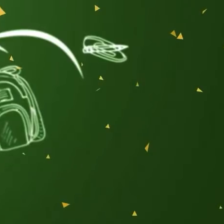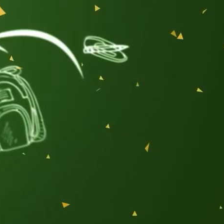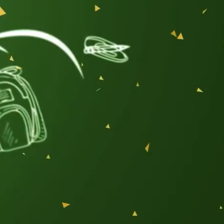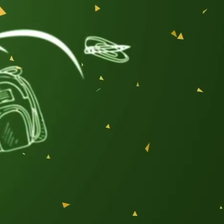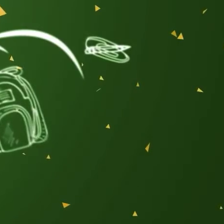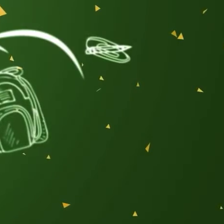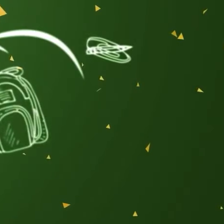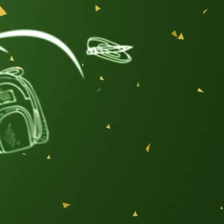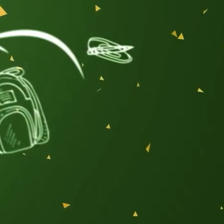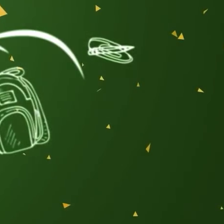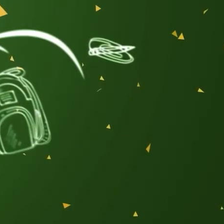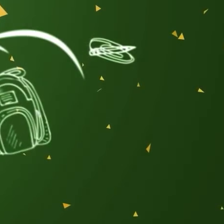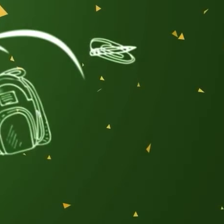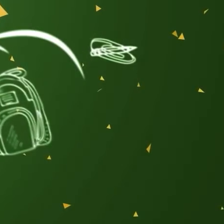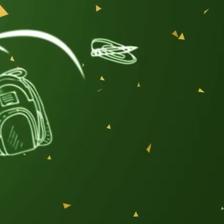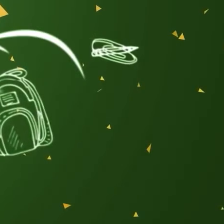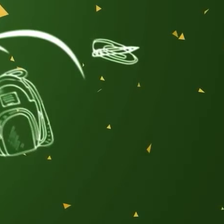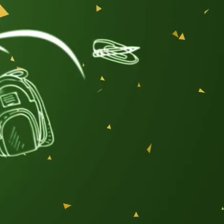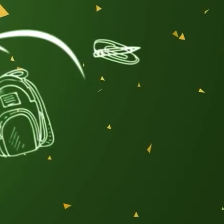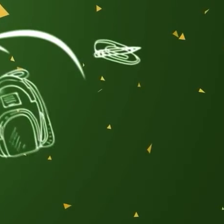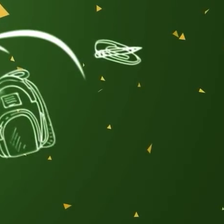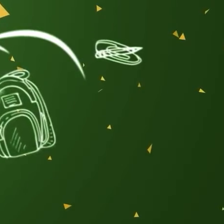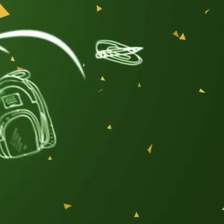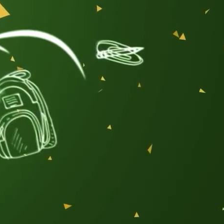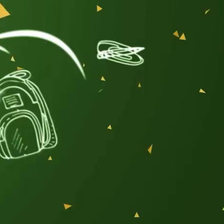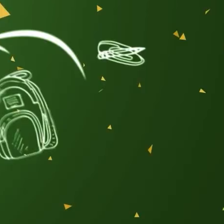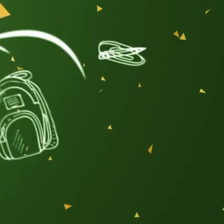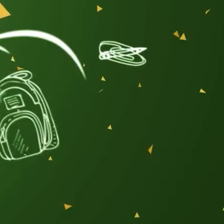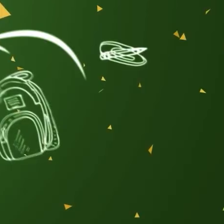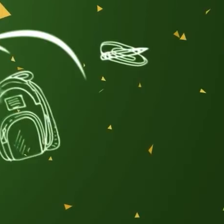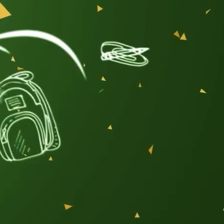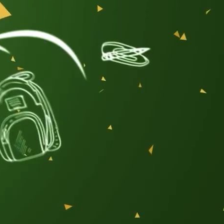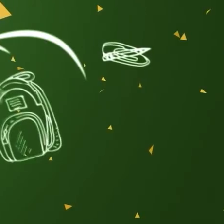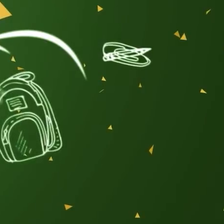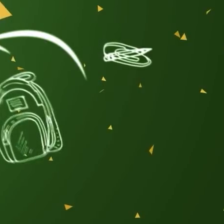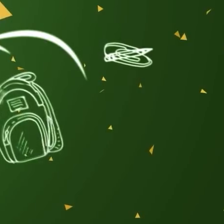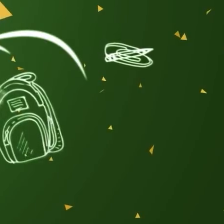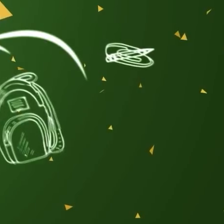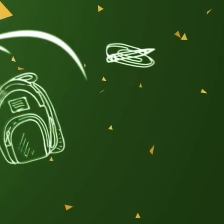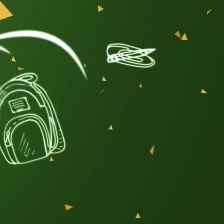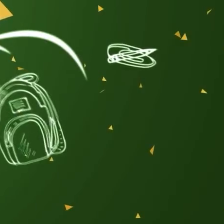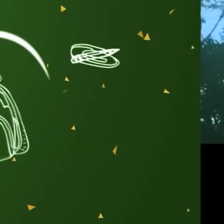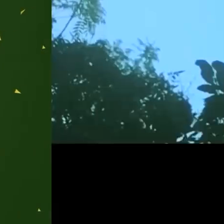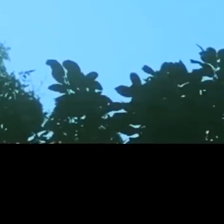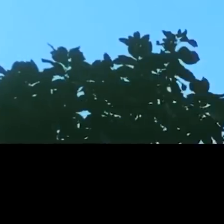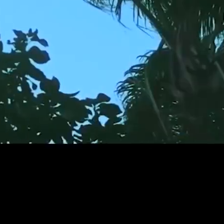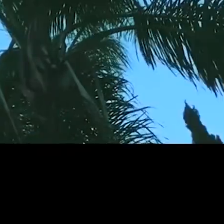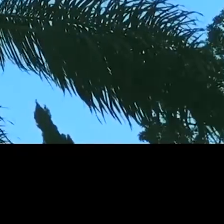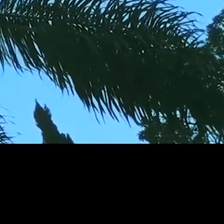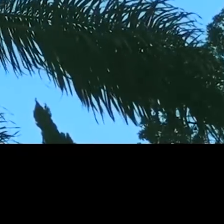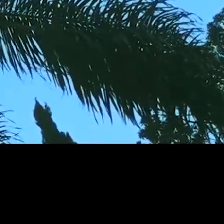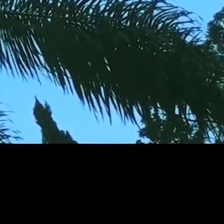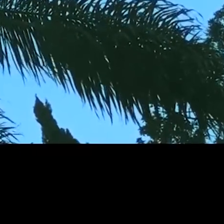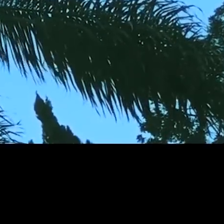de geração em geração. Mas ela não é de verdade, ok? Então acompanhe comigo.